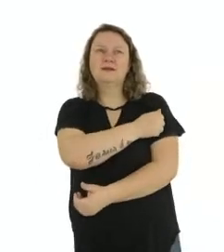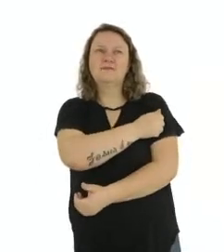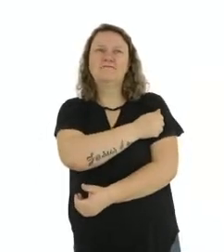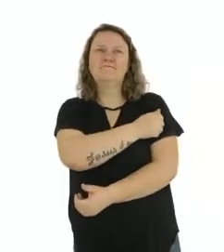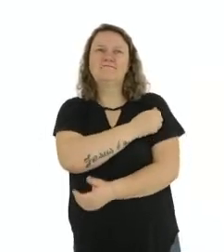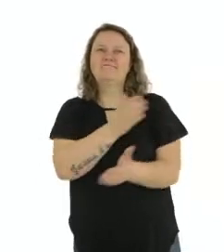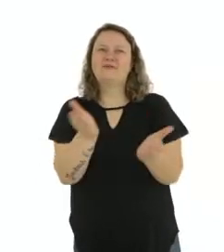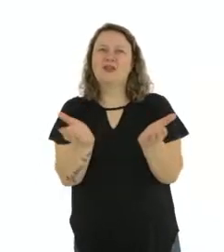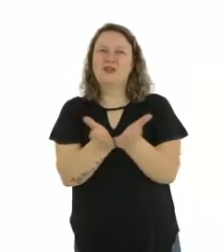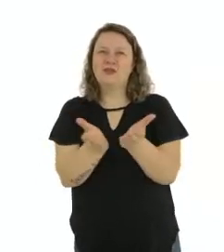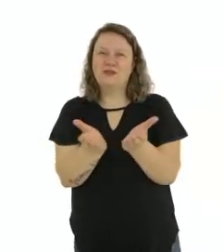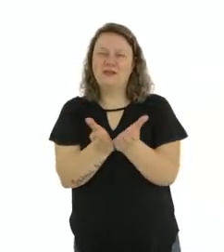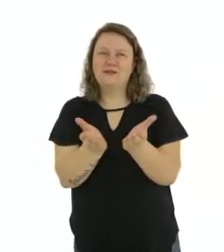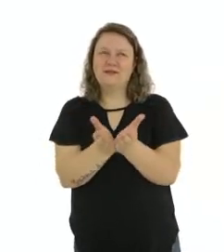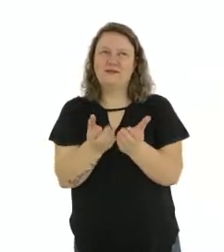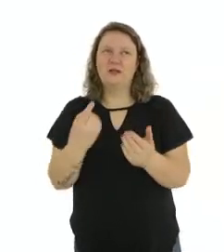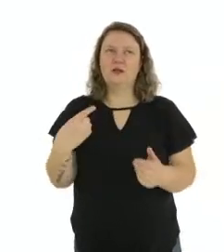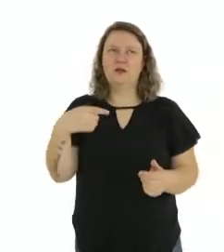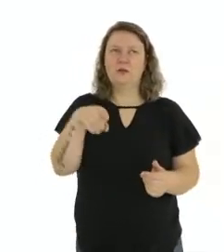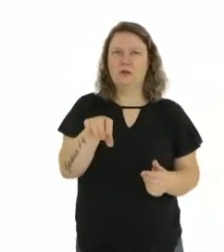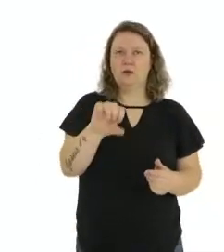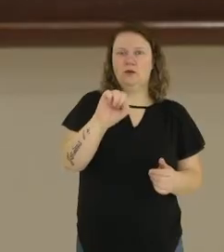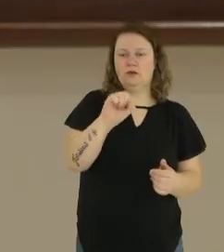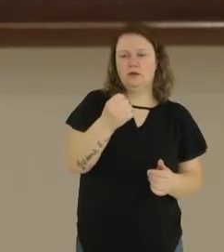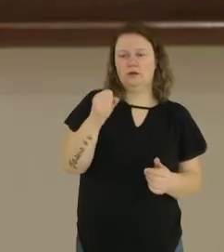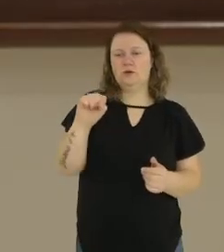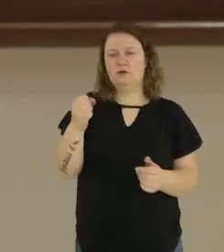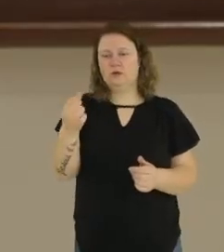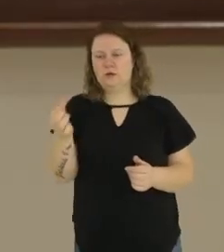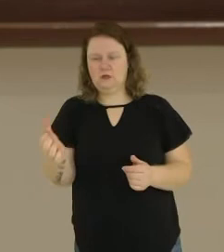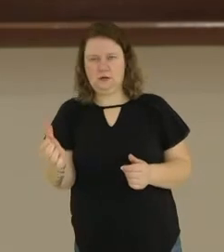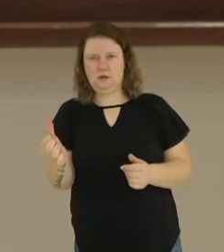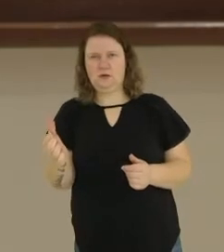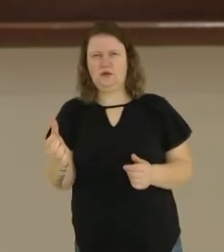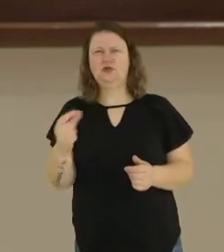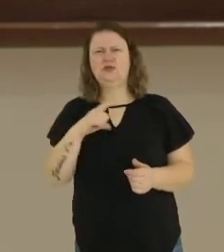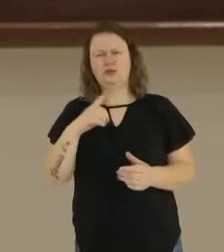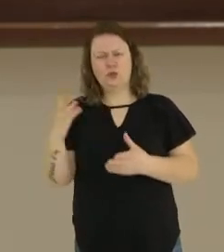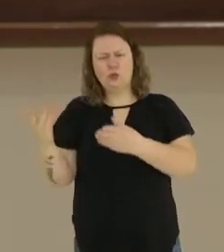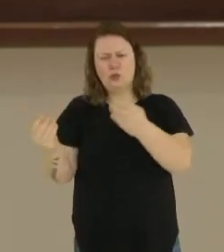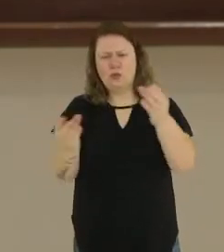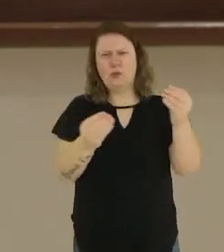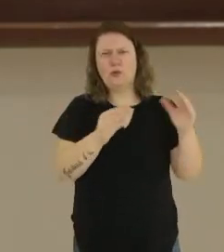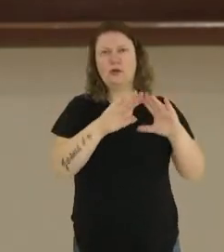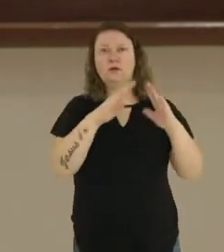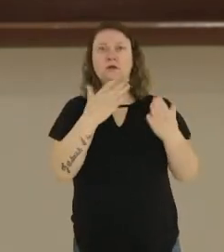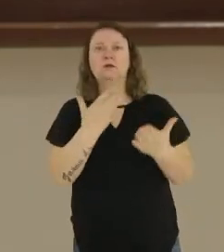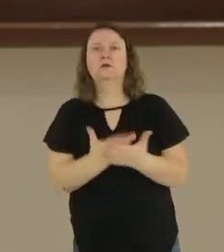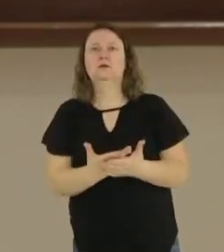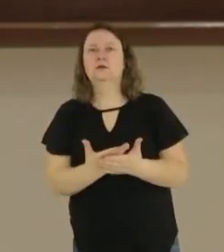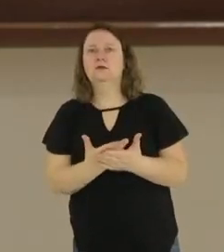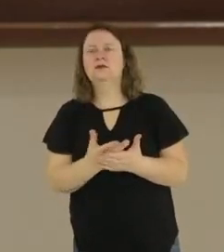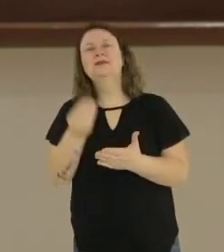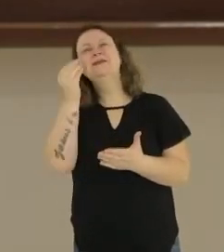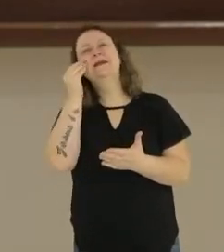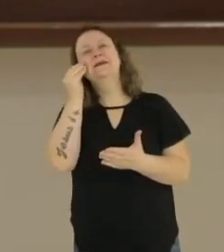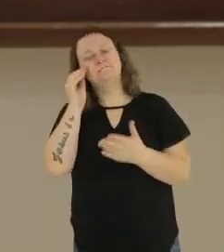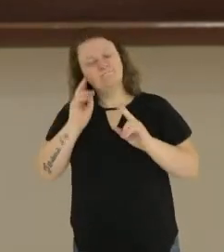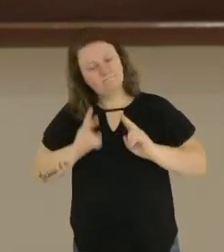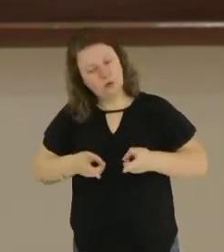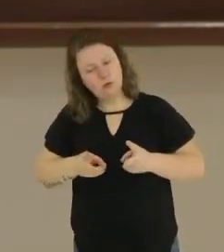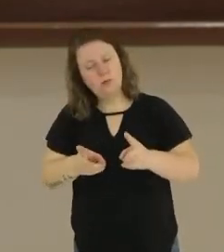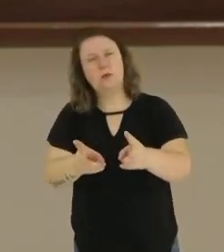né? Uma escola voltada para imigrantes alemães. Muitas dessas escolas elas tentavam manter a cultura alemã